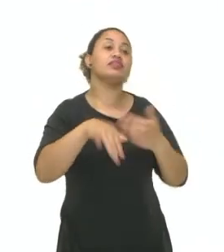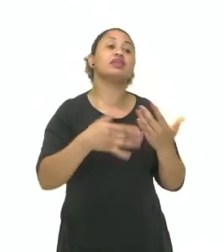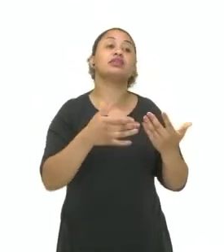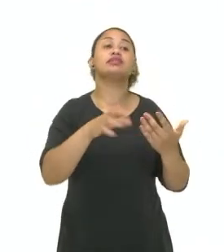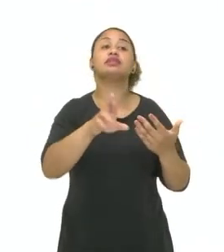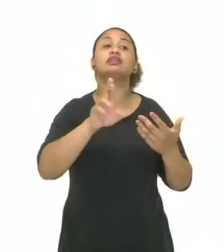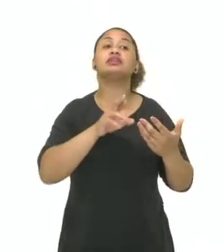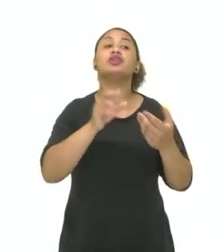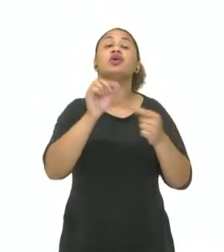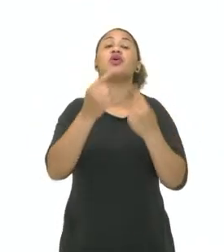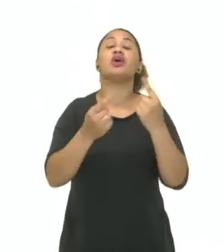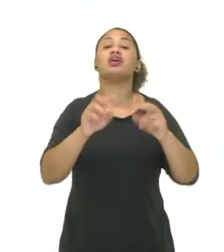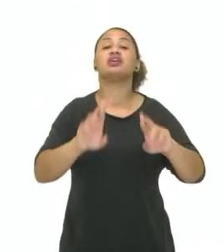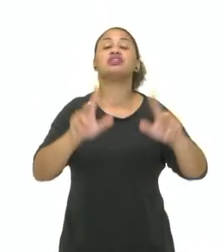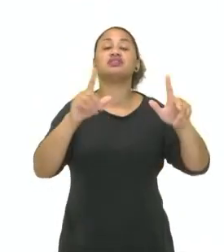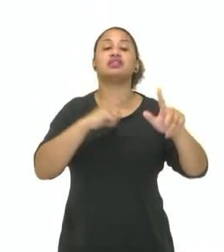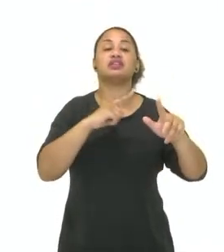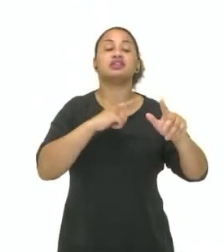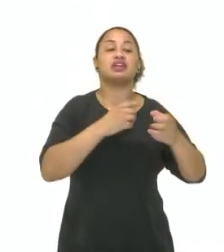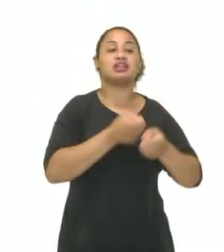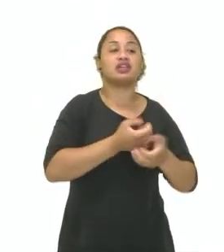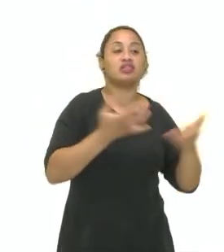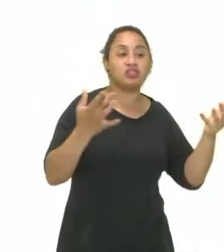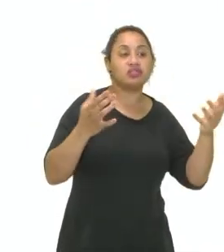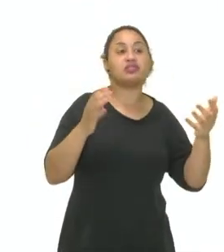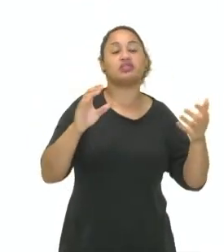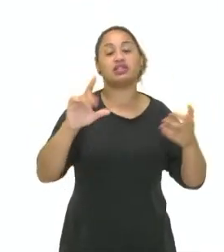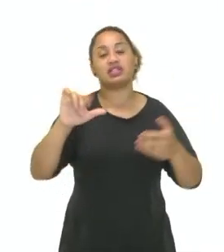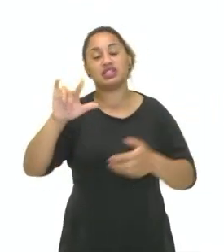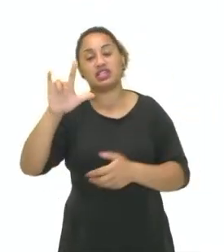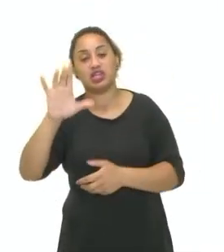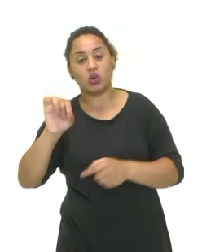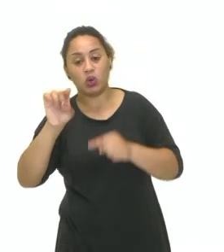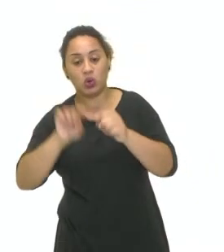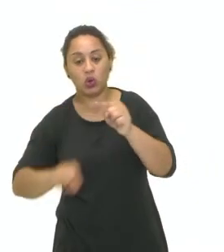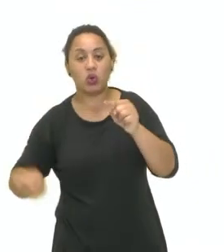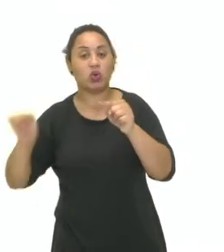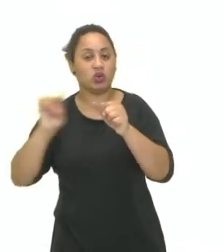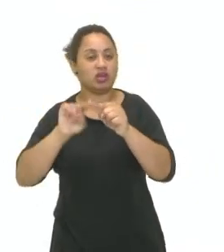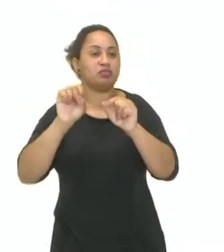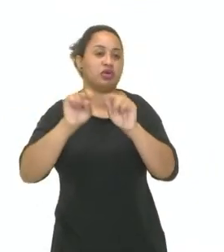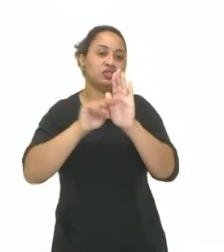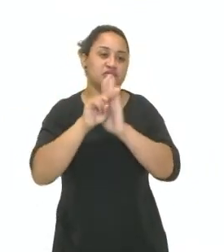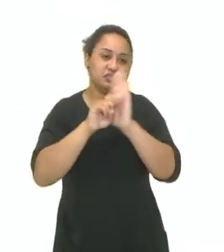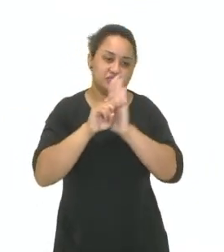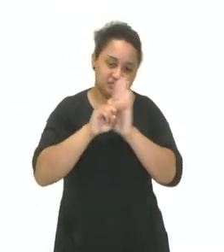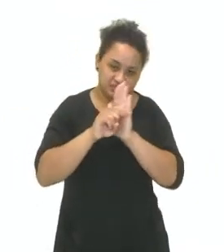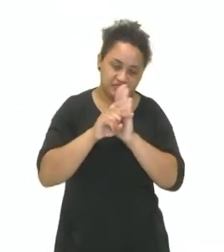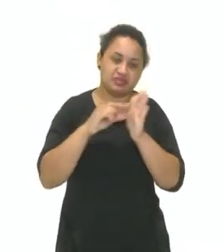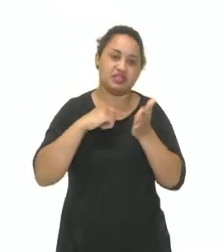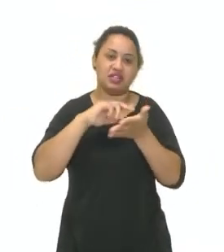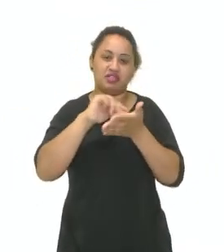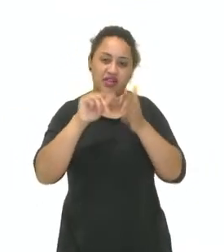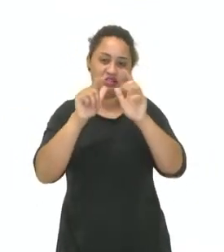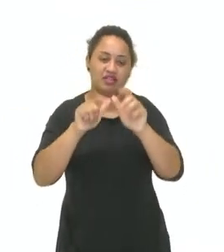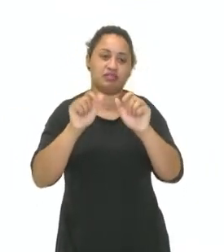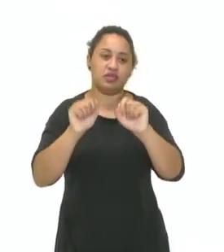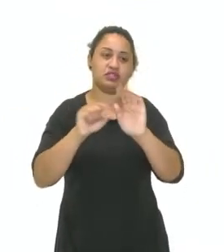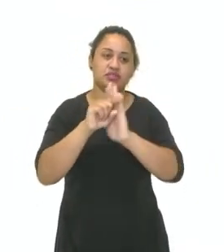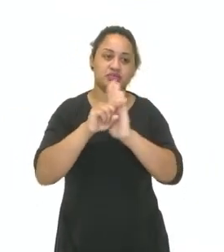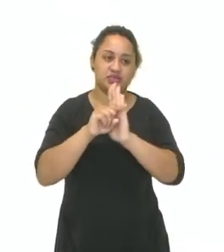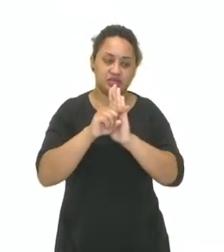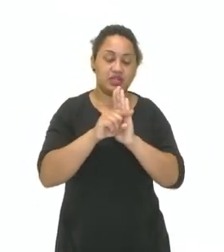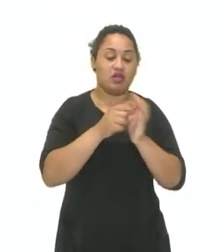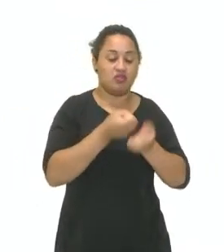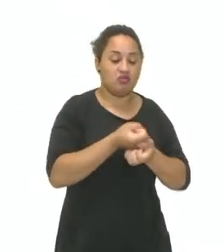a diferença entre fluxo e ciclo. Aí você pode consultar, tem várias fontes, você pode consultar isso aqui também, entre